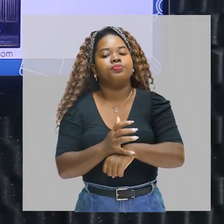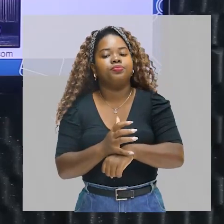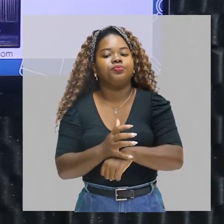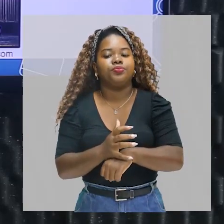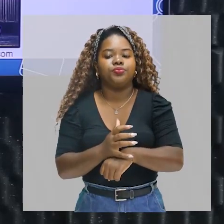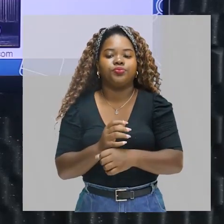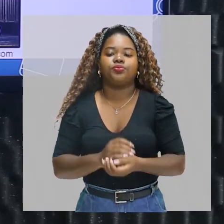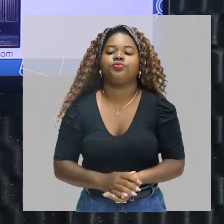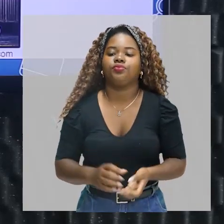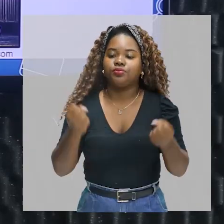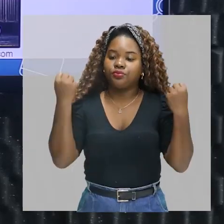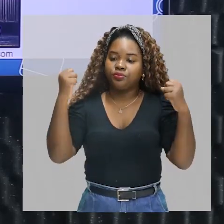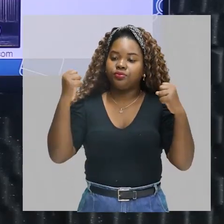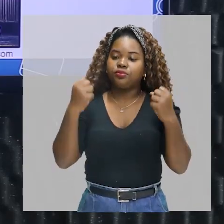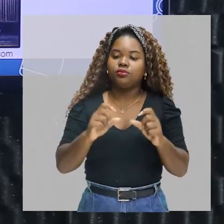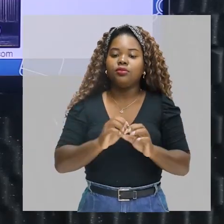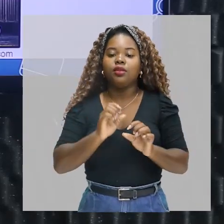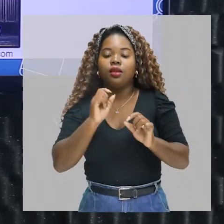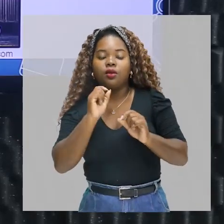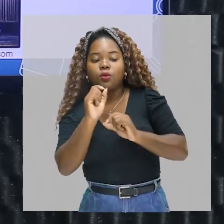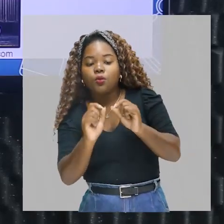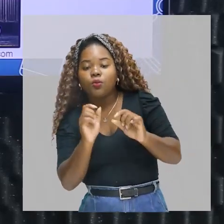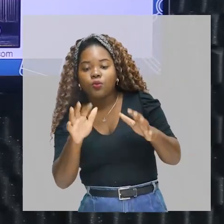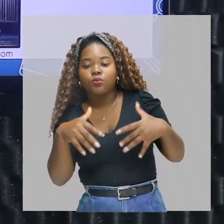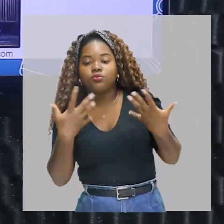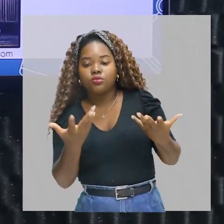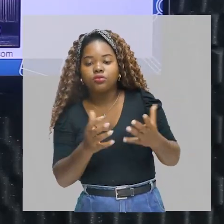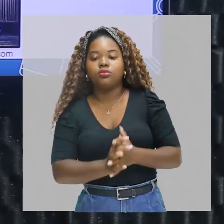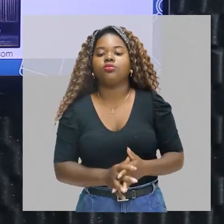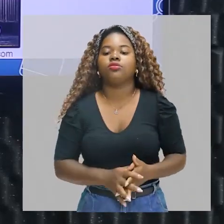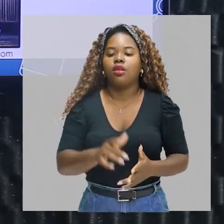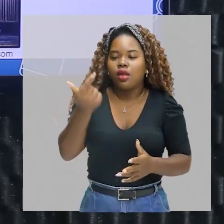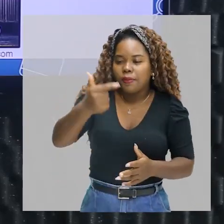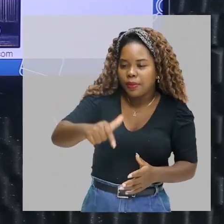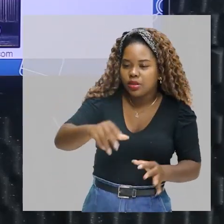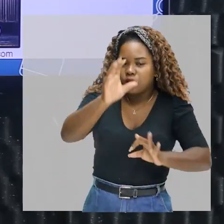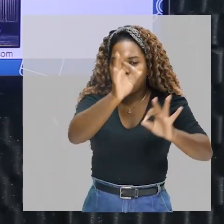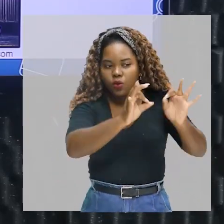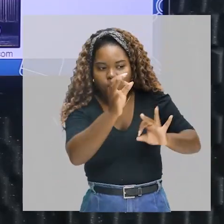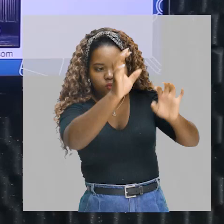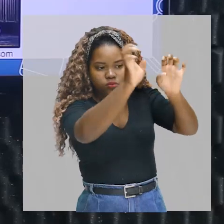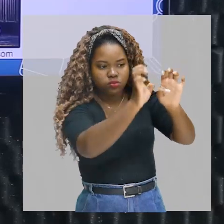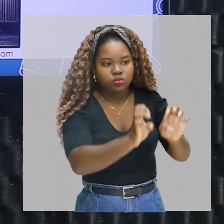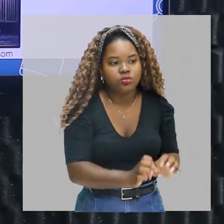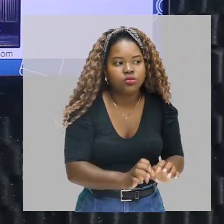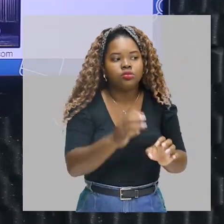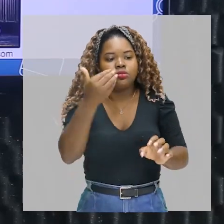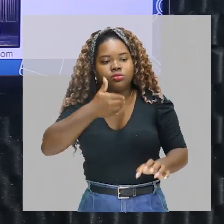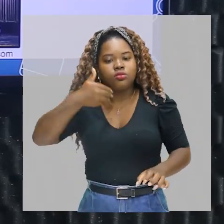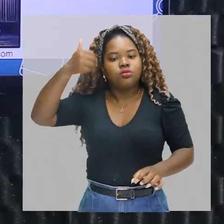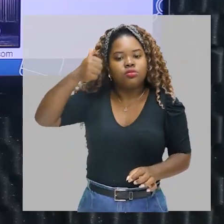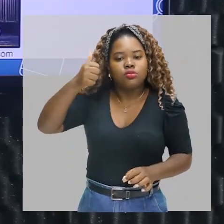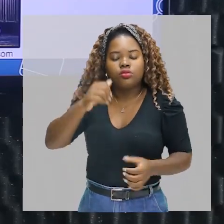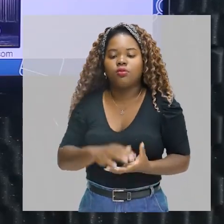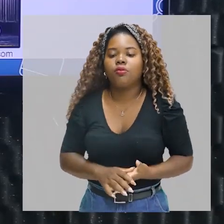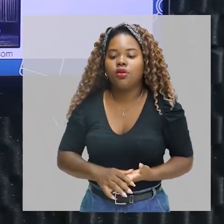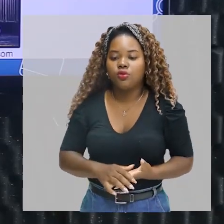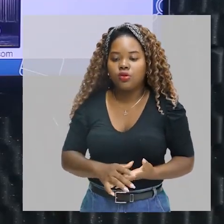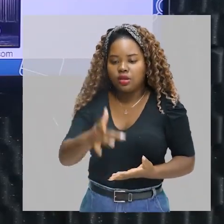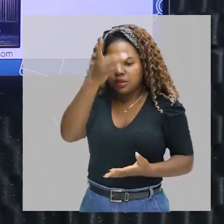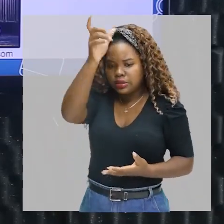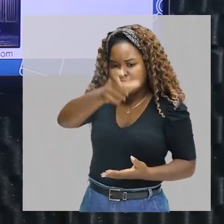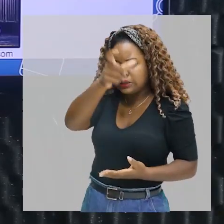aquela atividade física que ela é planejada, estruturada e repetitiva, que visa a melhoria dos componentes